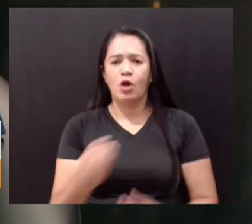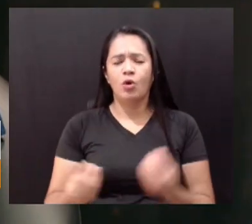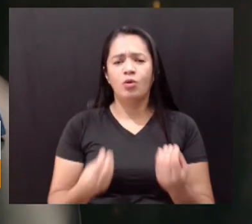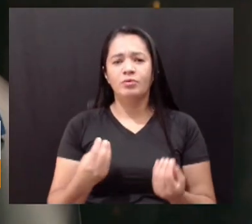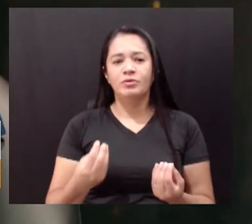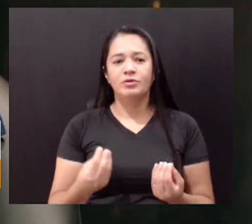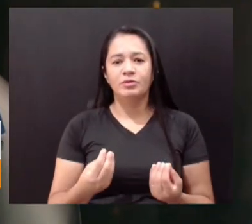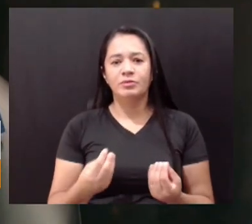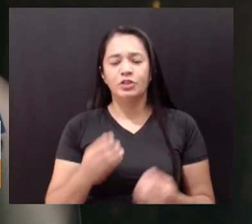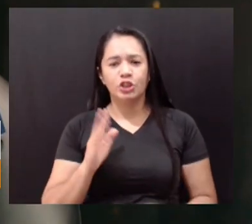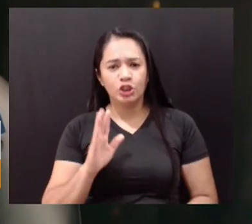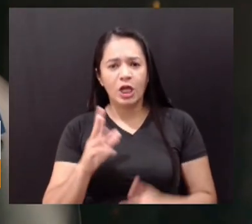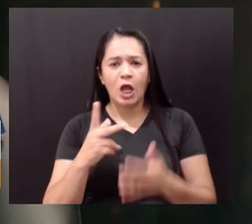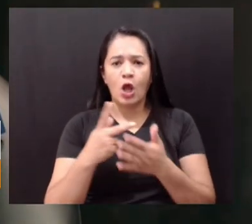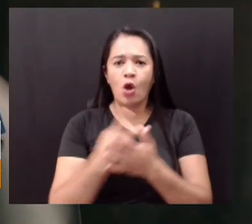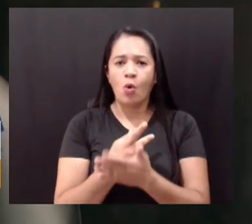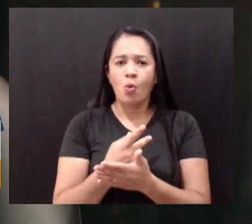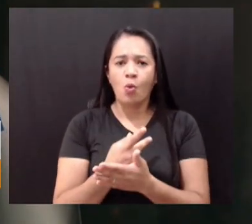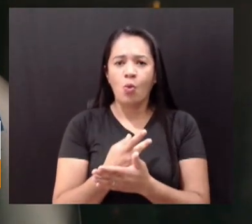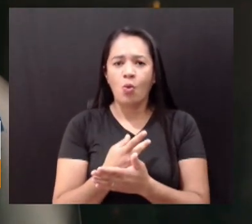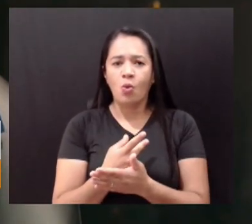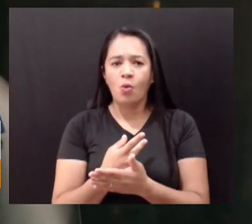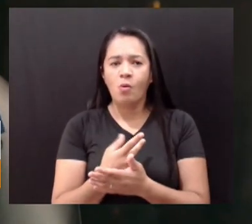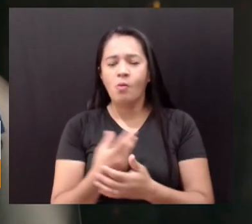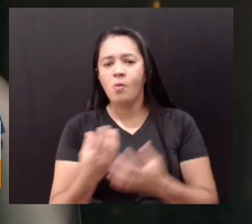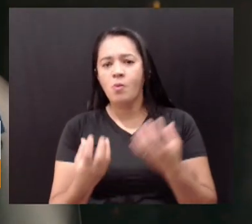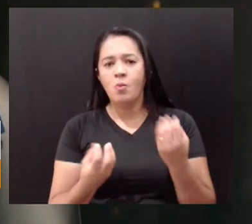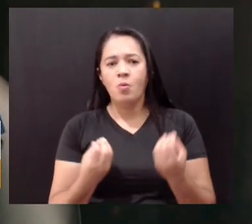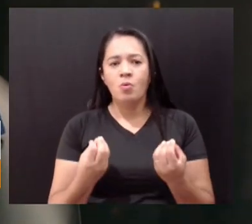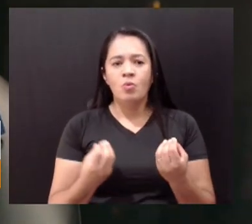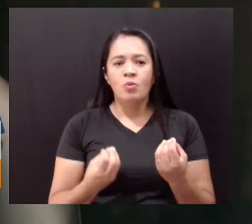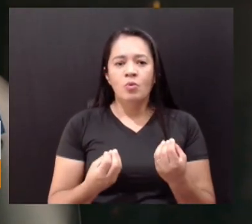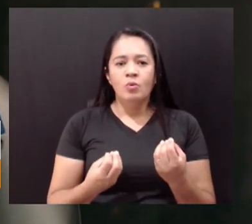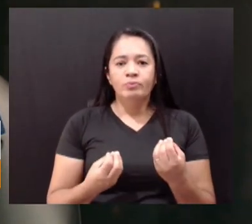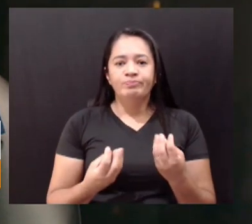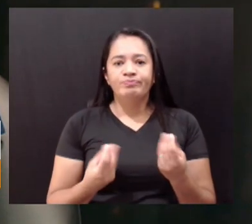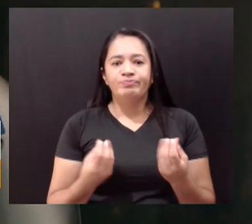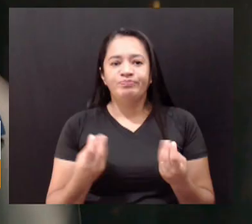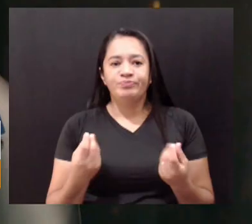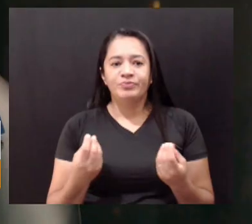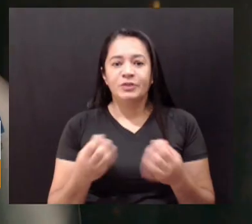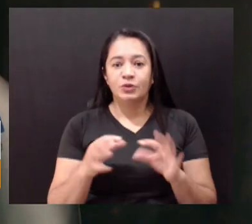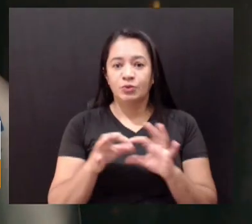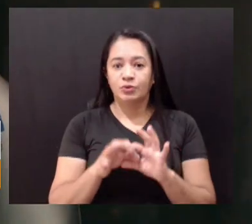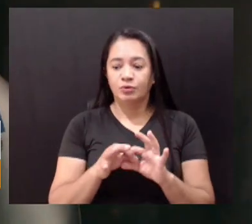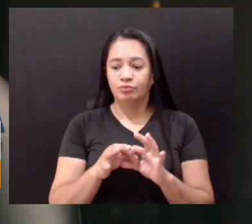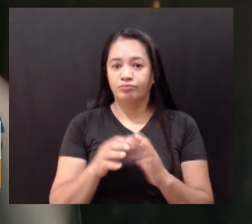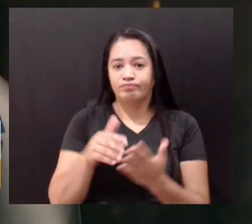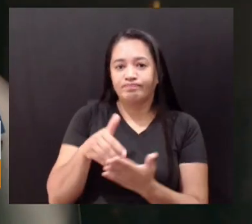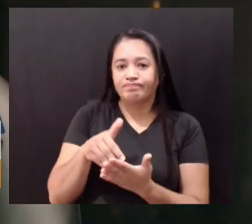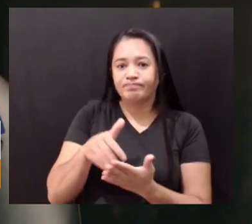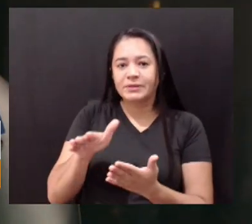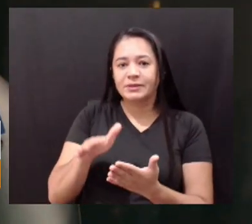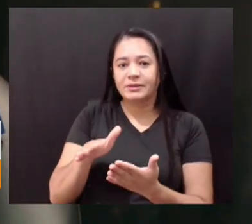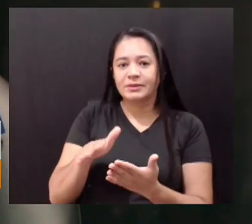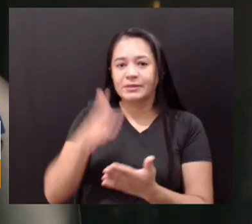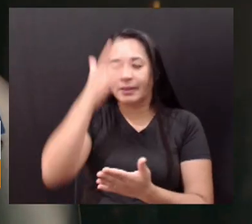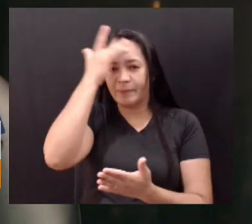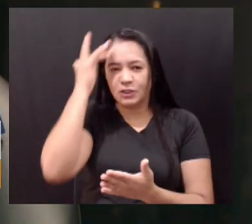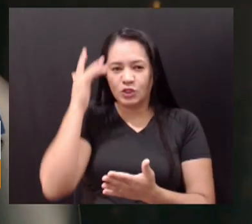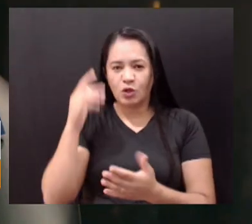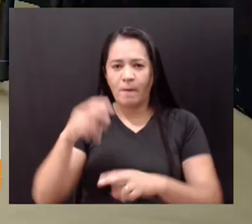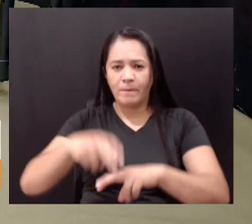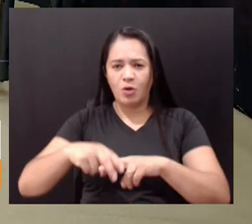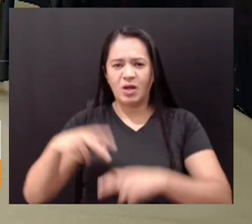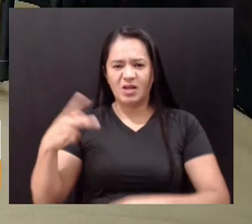alguma situação que ocasionou aí o desligamento, né, de alguma pessoa por esse comportamento, tipo